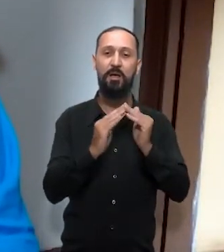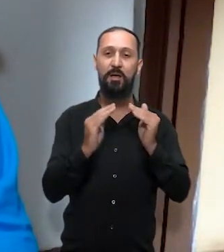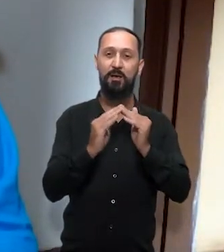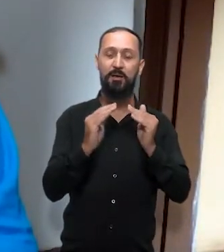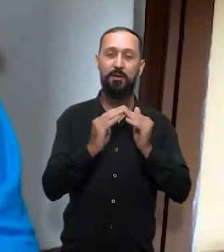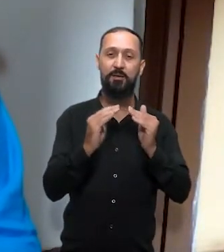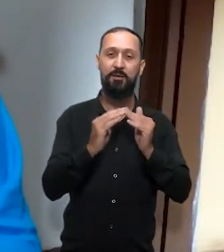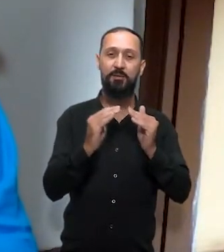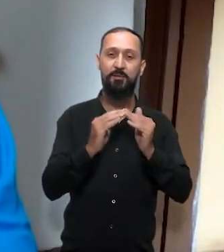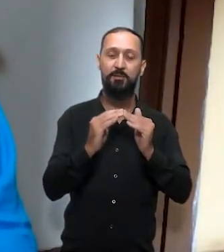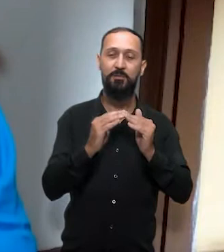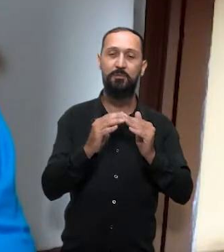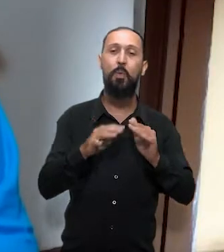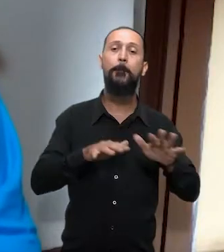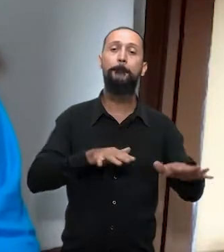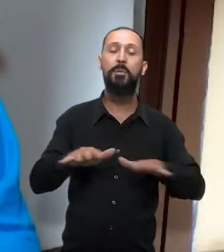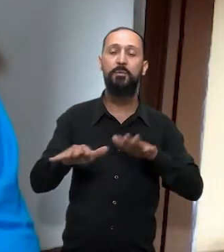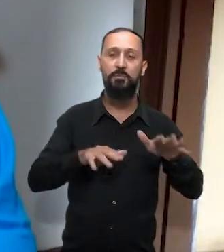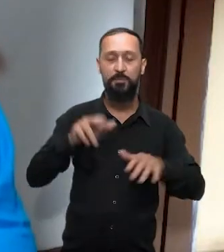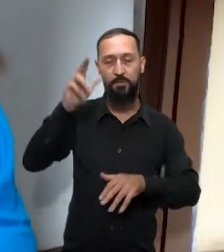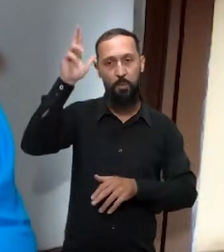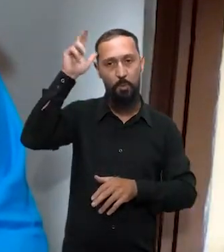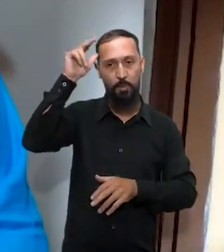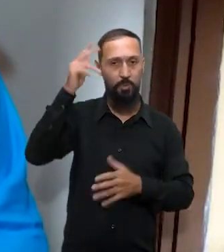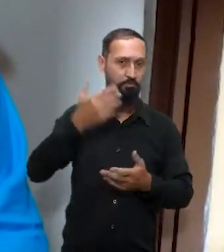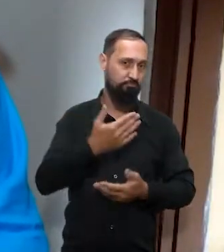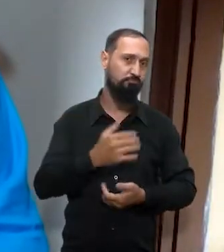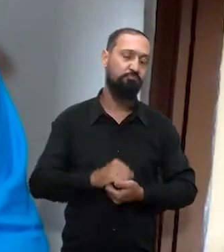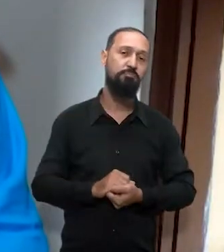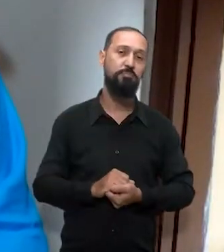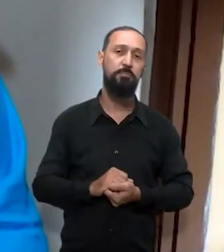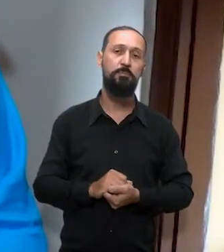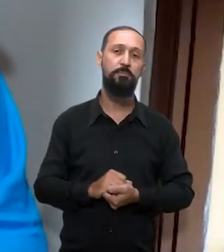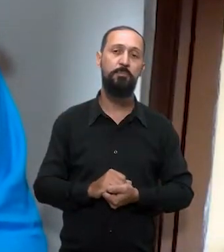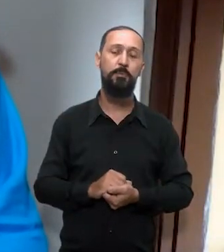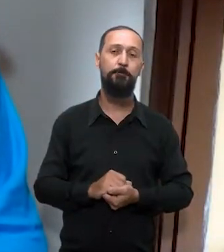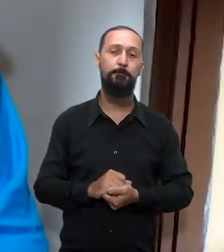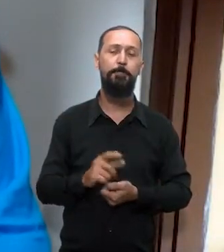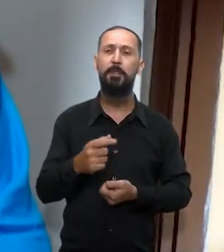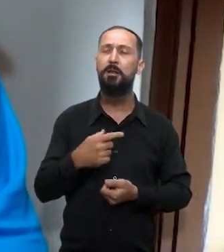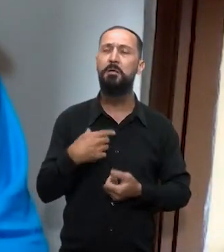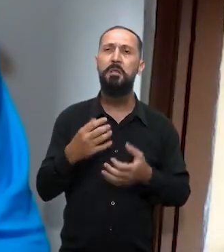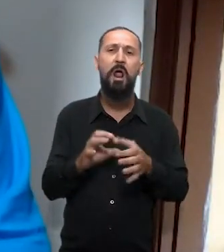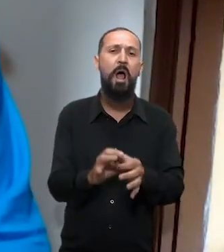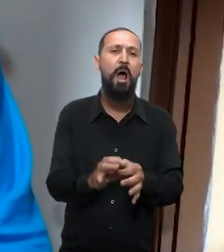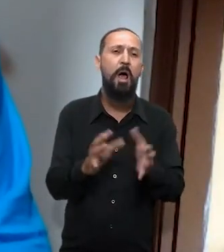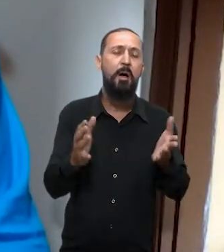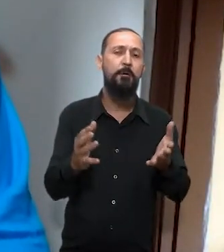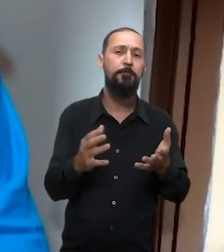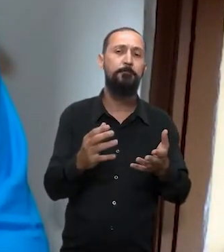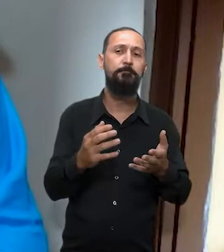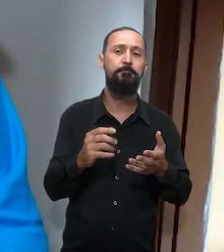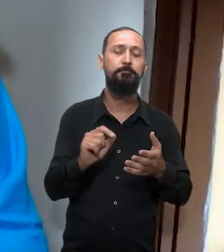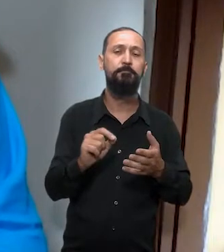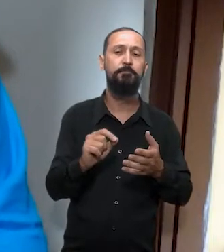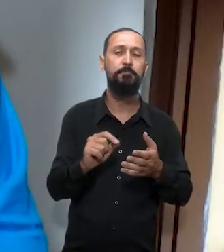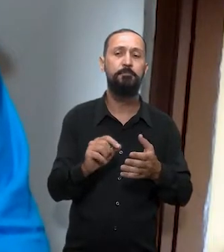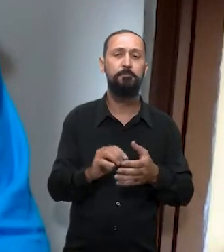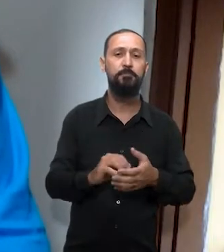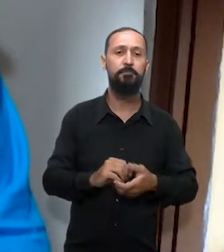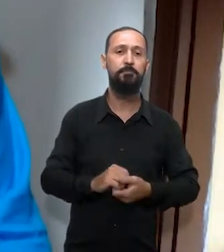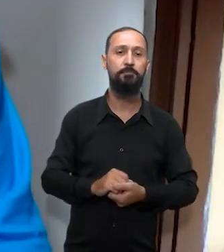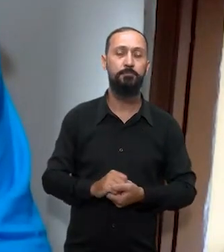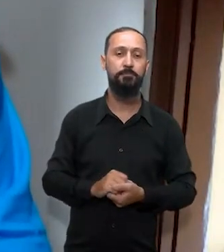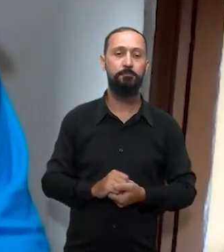o casarão do movimento Guaicuru, né? O movimento ele nasceu de uma forma muito espontânea, de uma forma